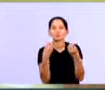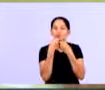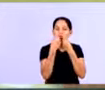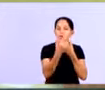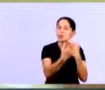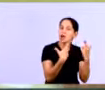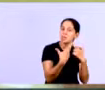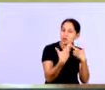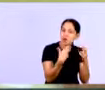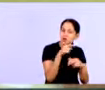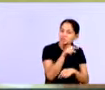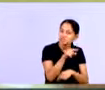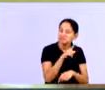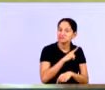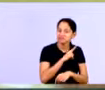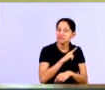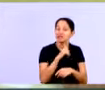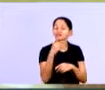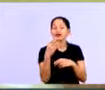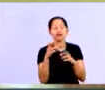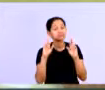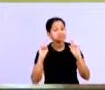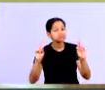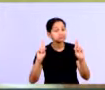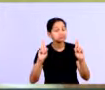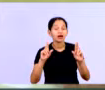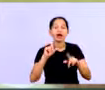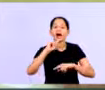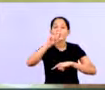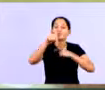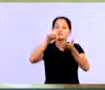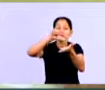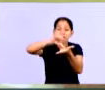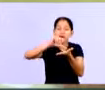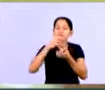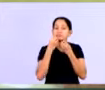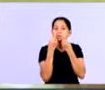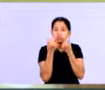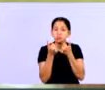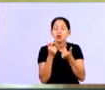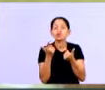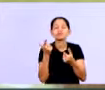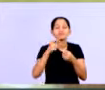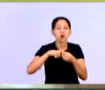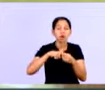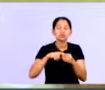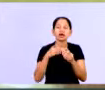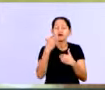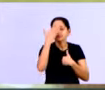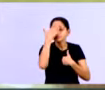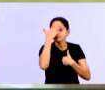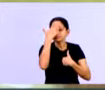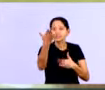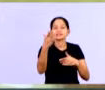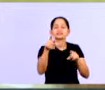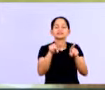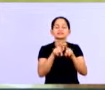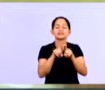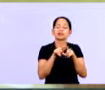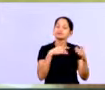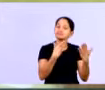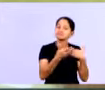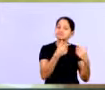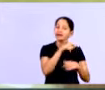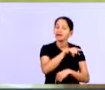resposta de vocês. Vamos torcer para que os povos que estão sem sinal voltem a sinal para a próxima aula. Eu gostaria de agradecer a participação de vocês, tanto no